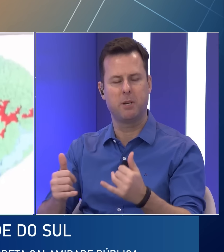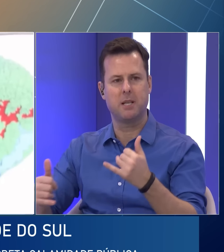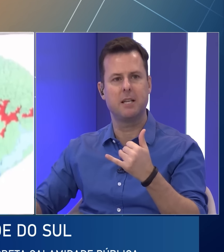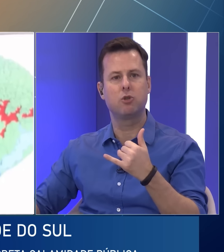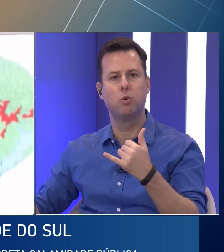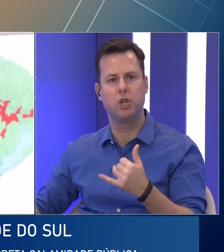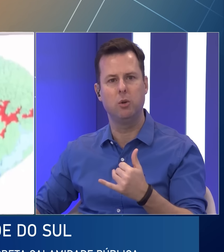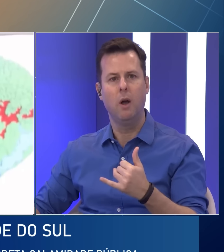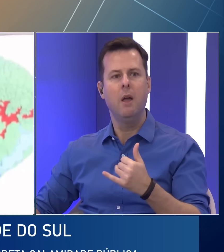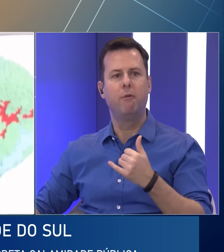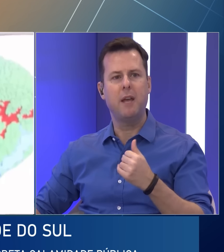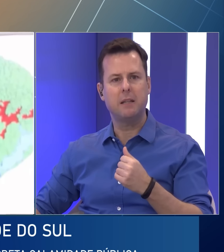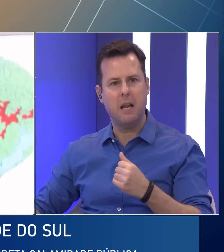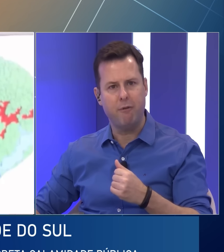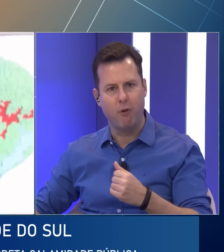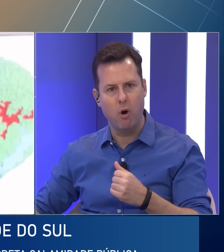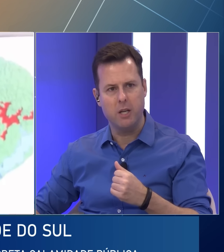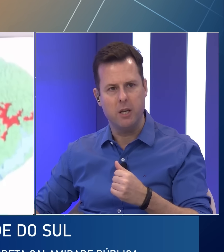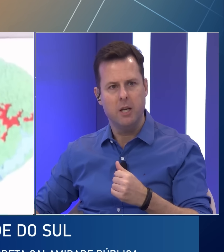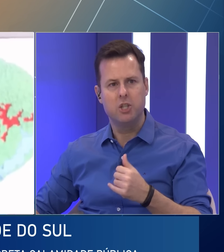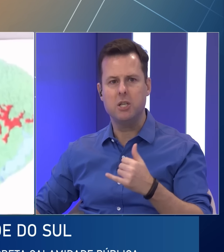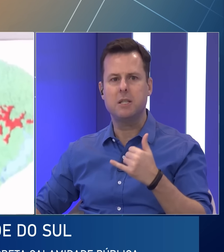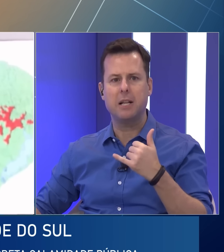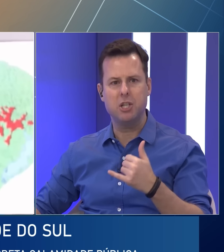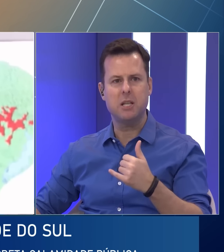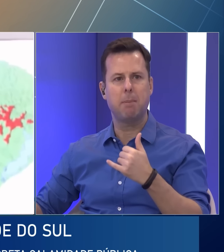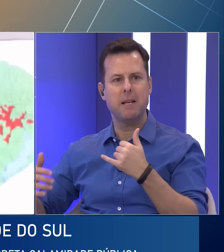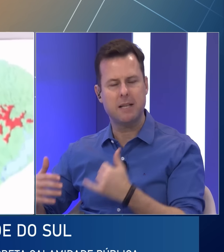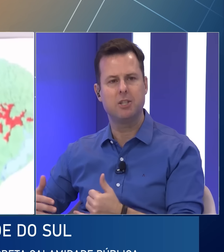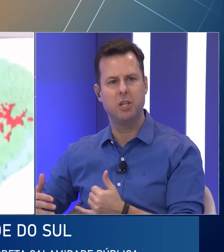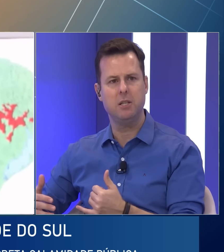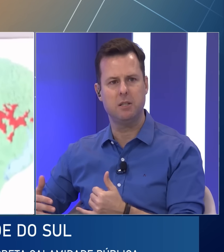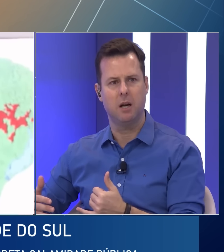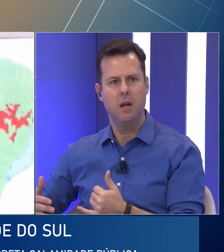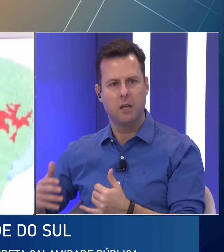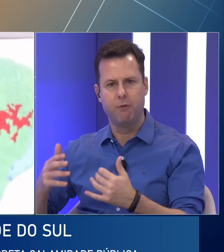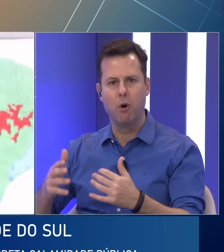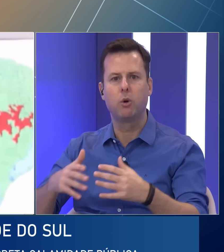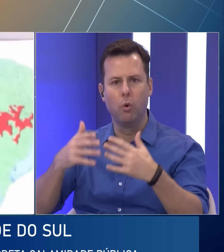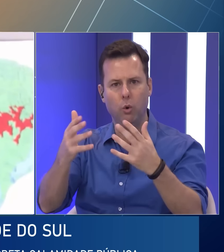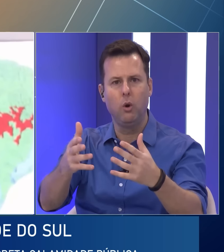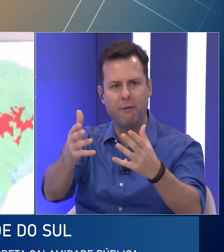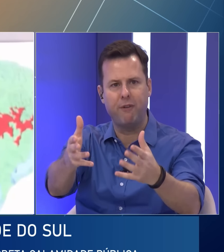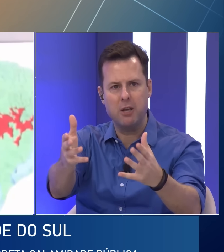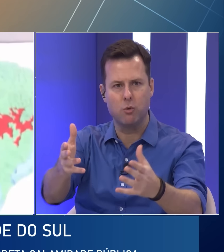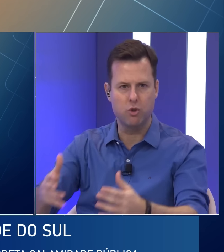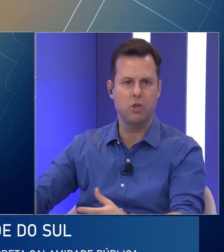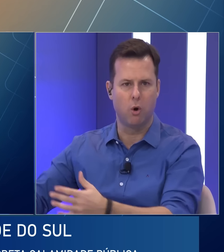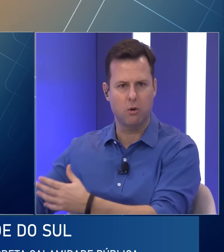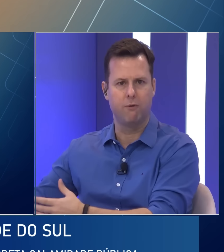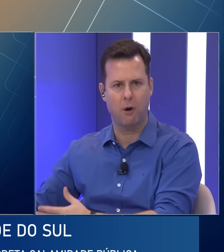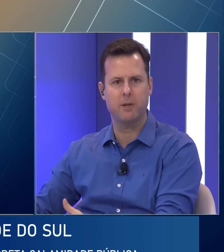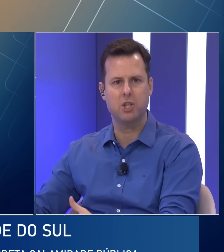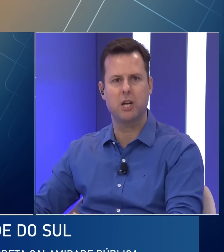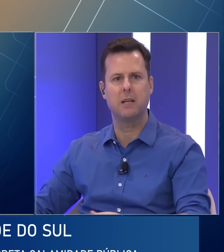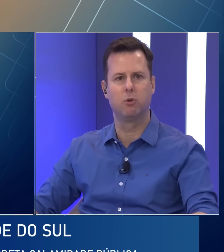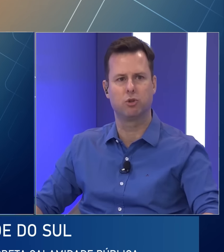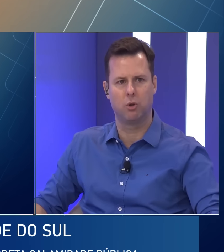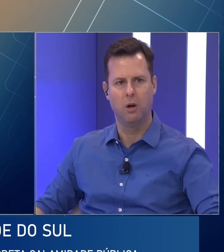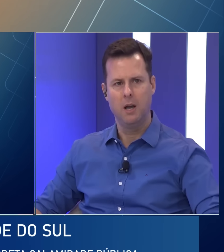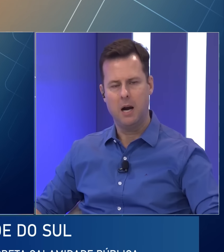assunto precisa ser discutido via telefone, de estadista para estadista, que foi o que o Lula fez com o senhor, conforme a